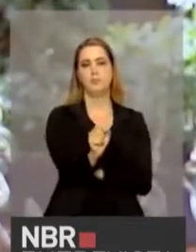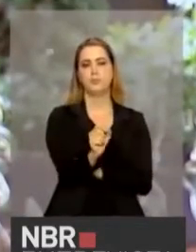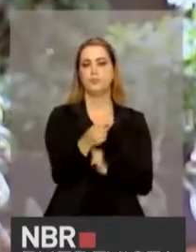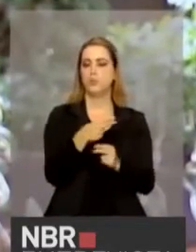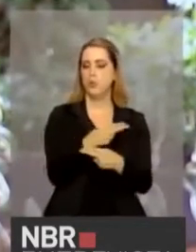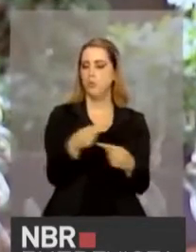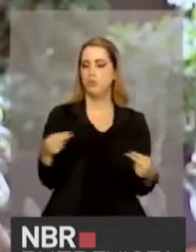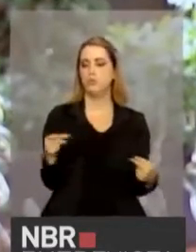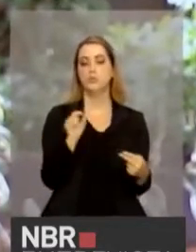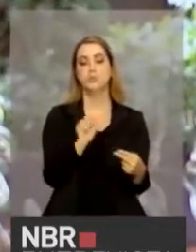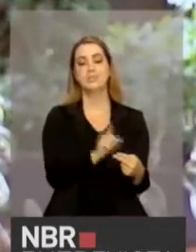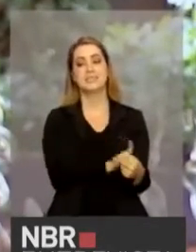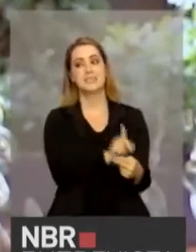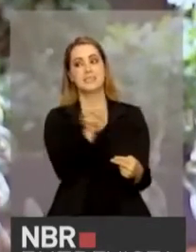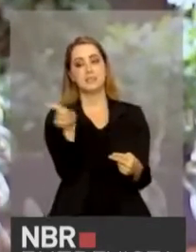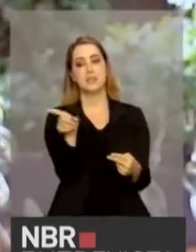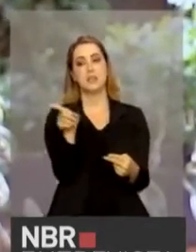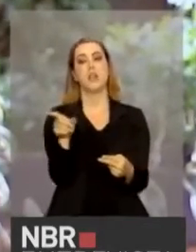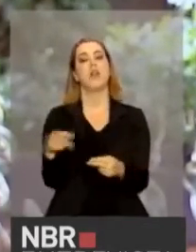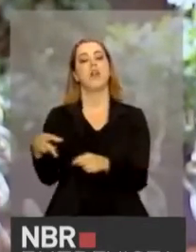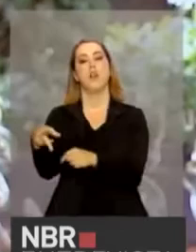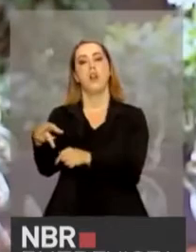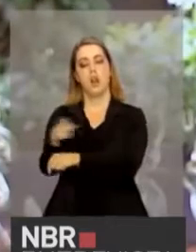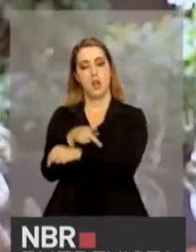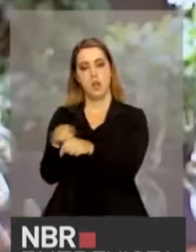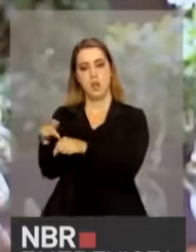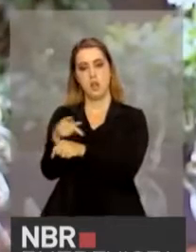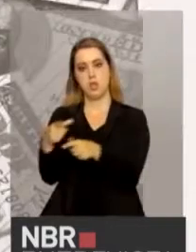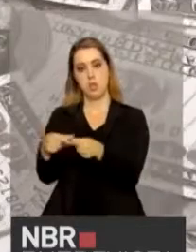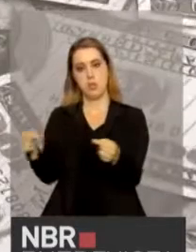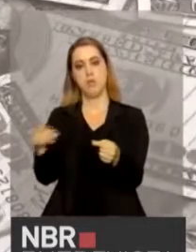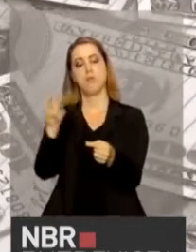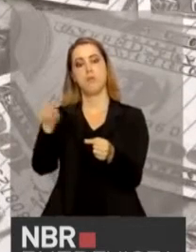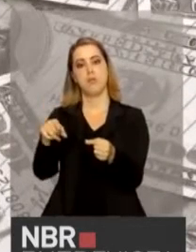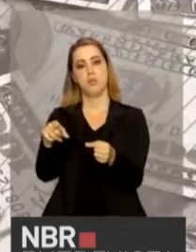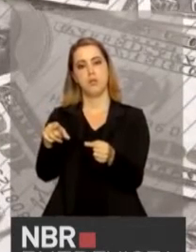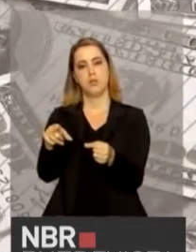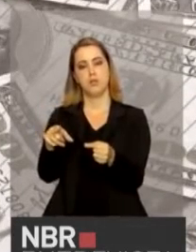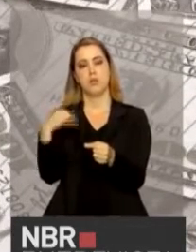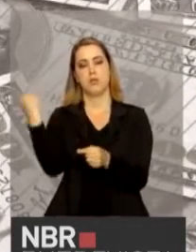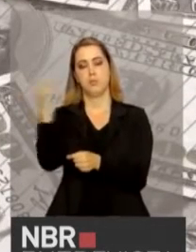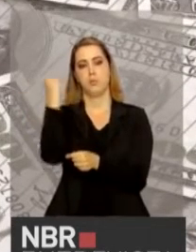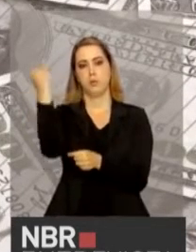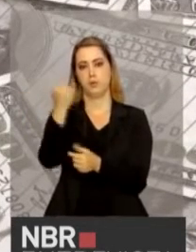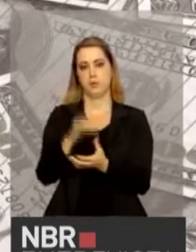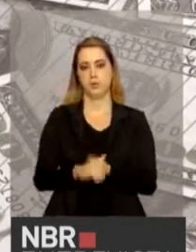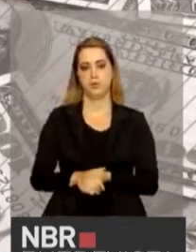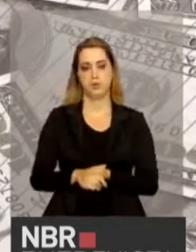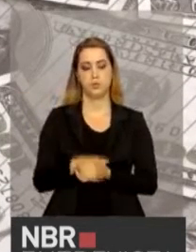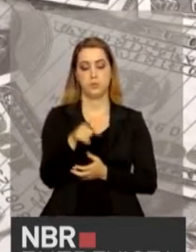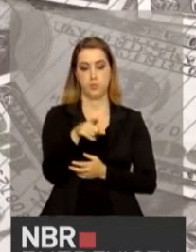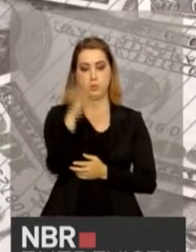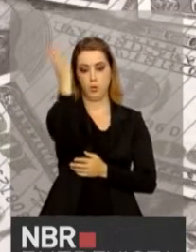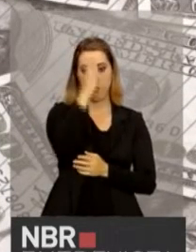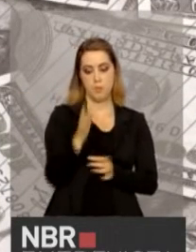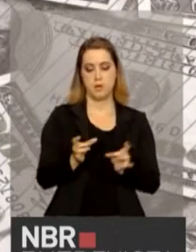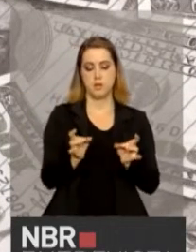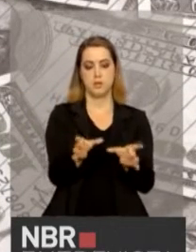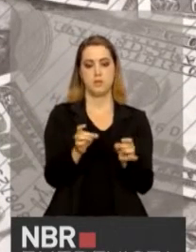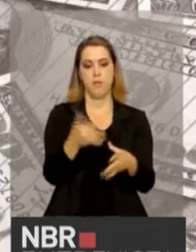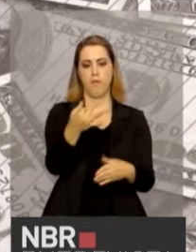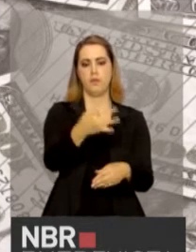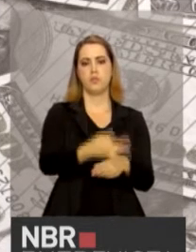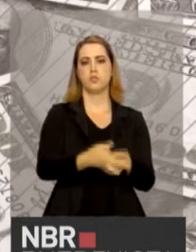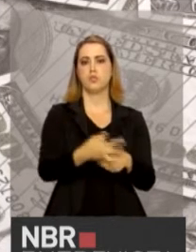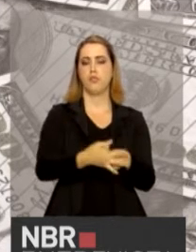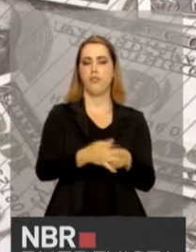produtos que para o mercado japonês é muito importante o brasil vende principalmente produtos básicos como minério de